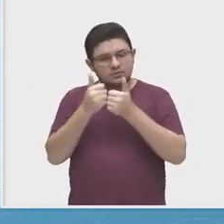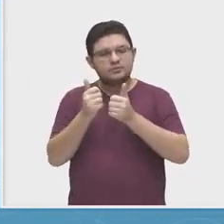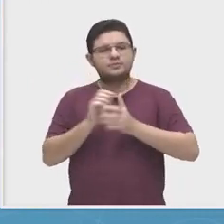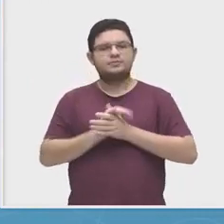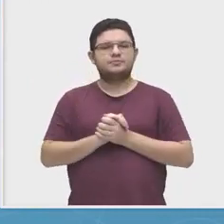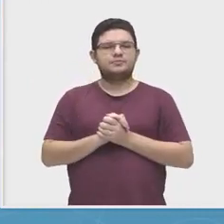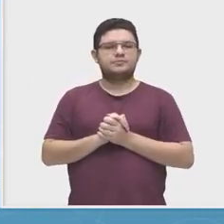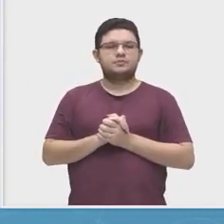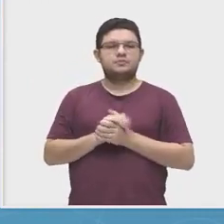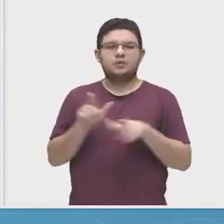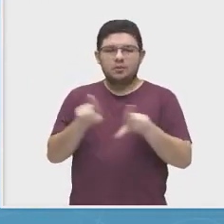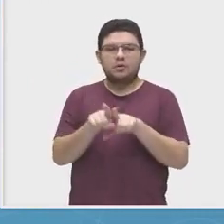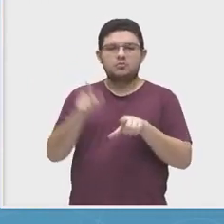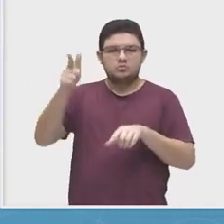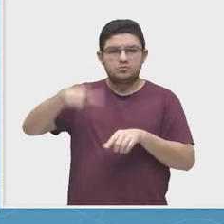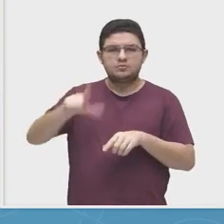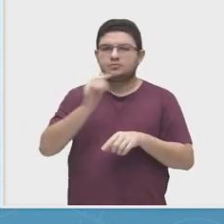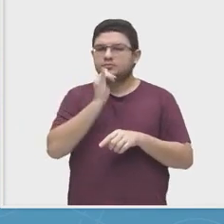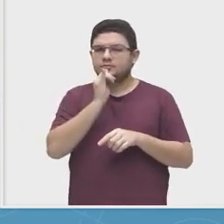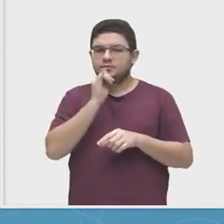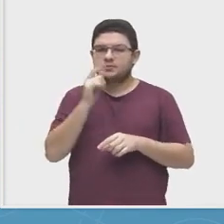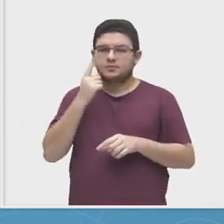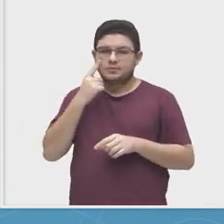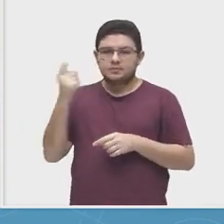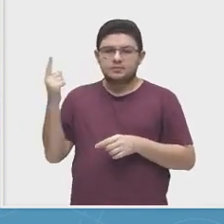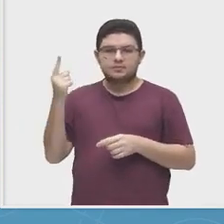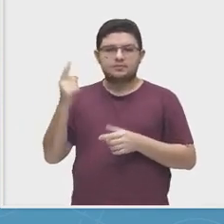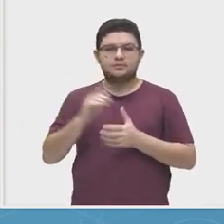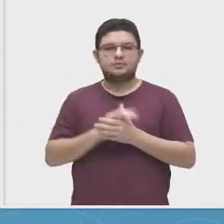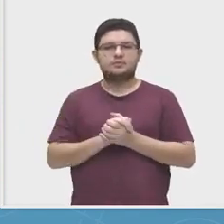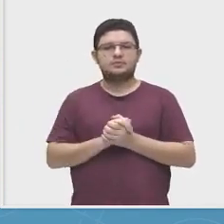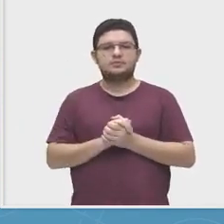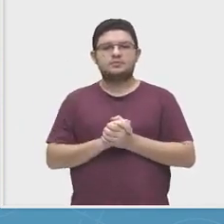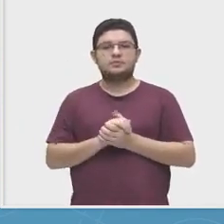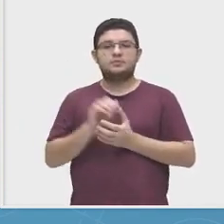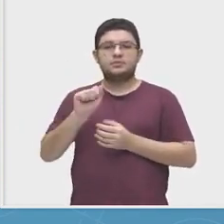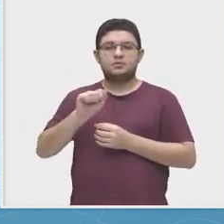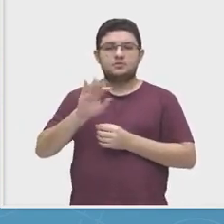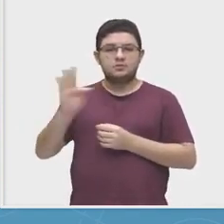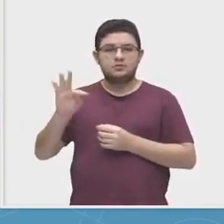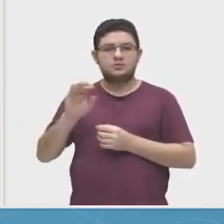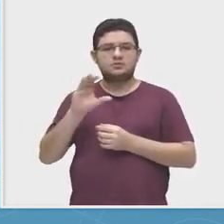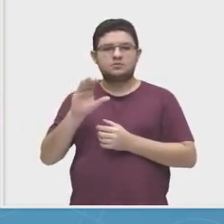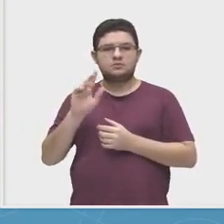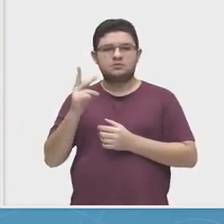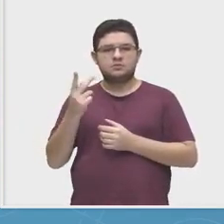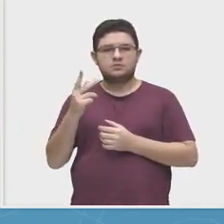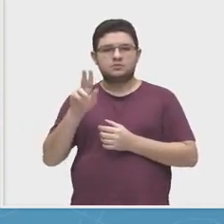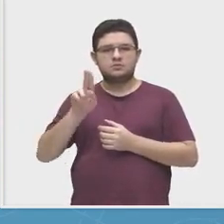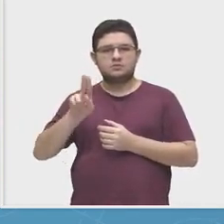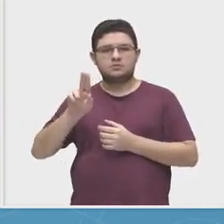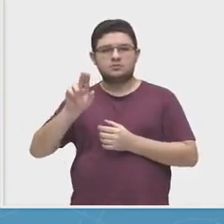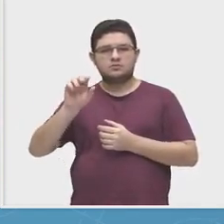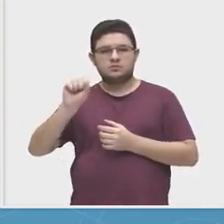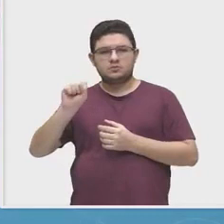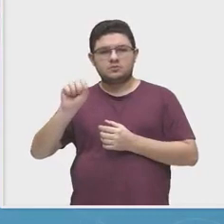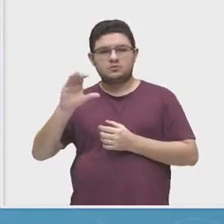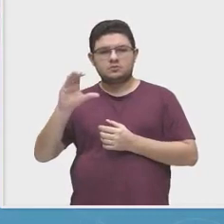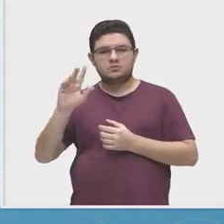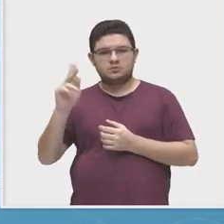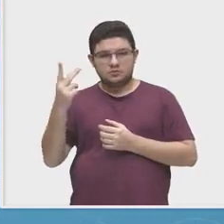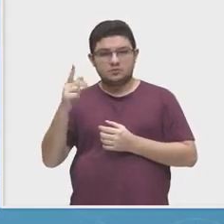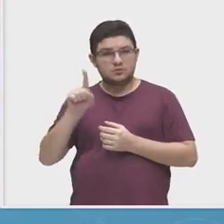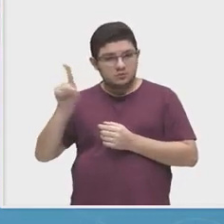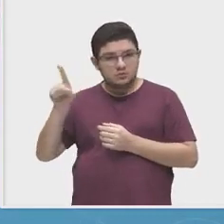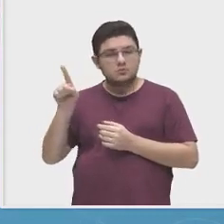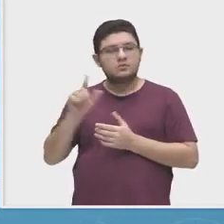uso do at é a seguinte, at church, na igreja. Repare que é um local exato, bem específico, né? Na